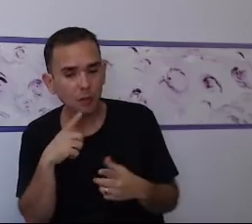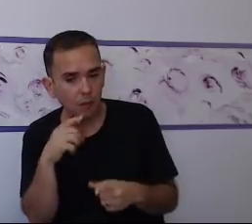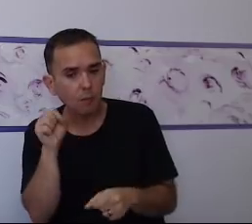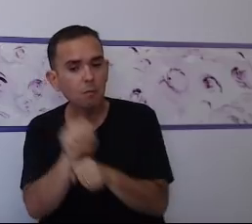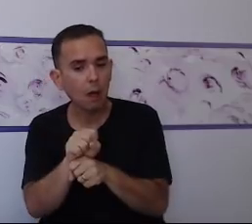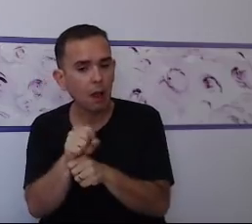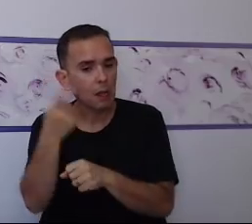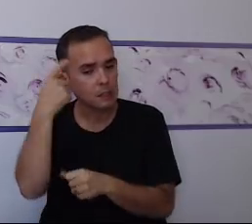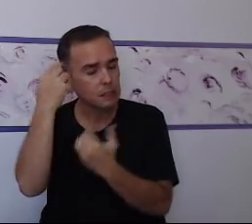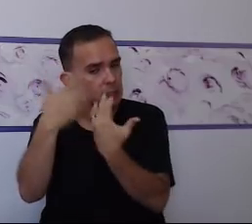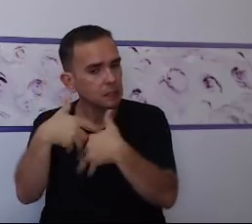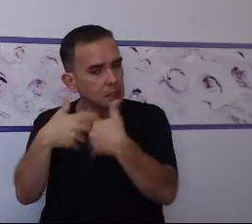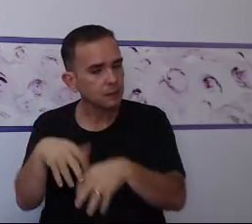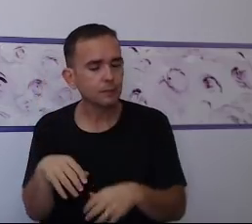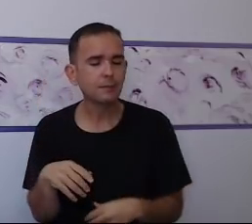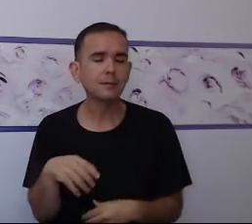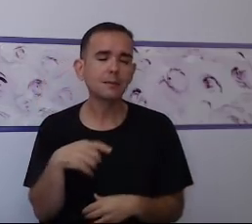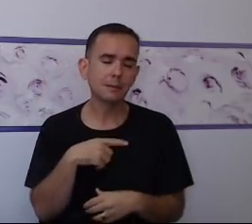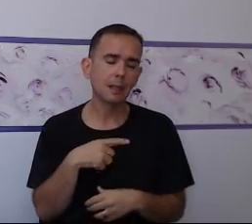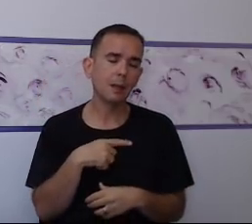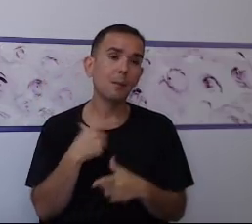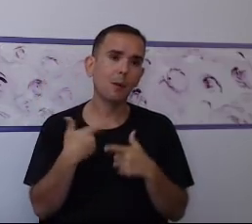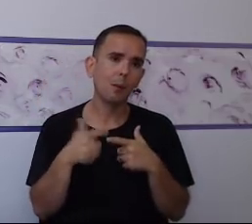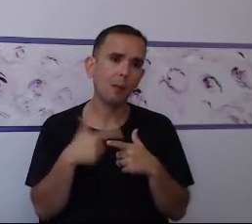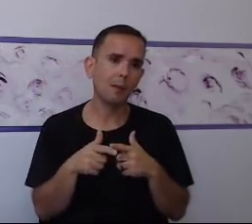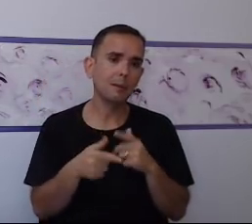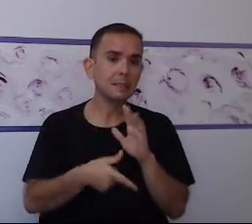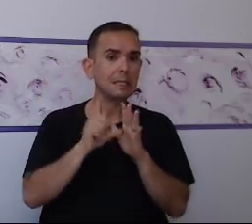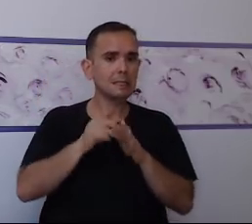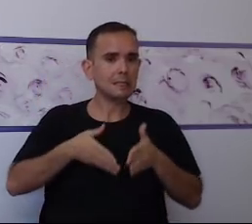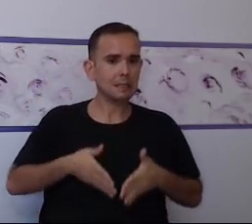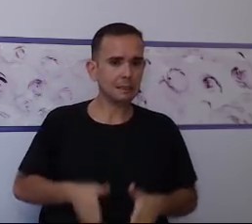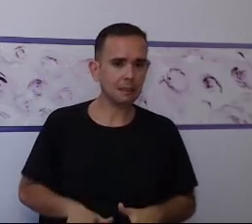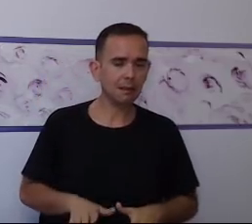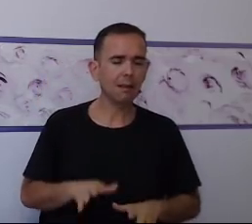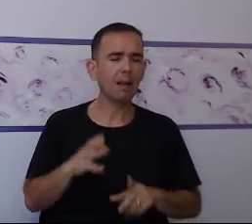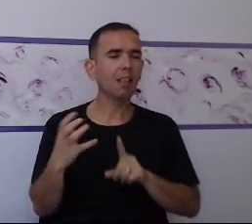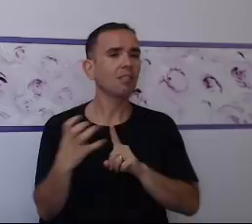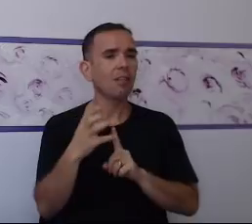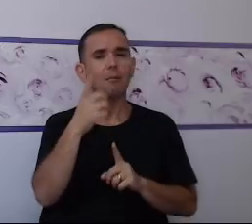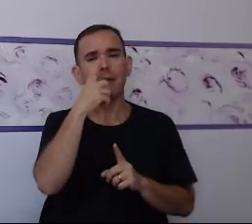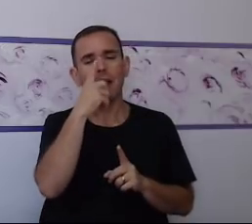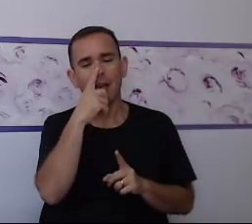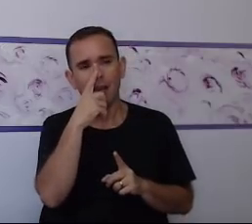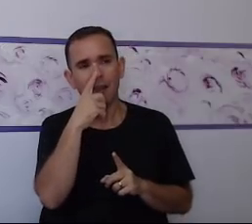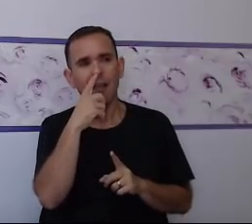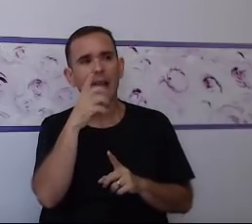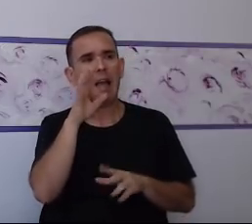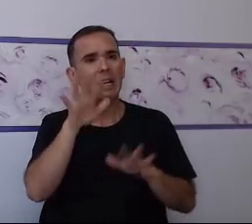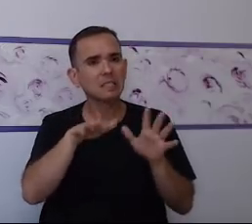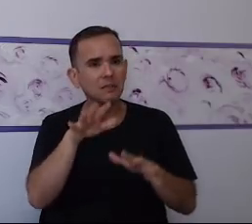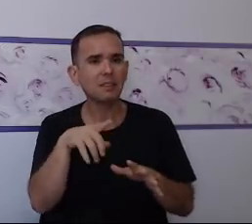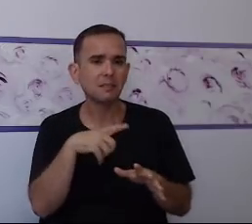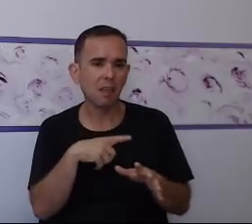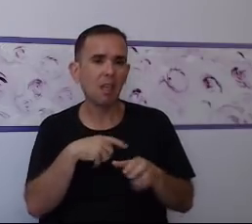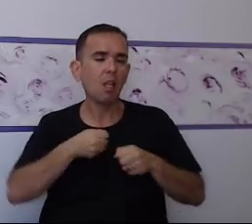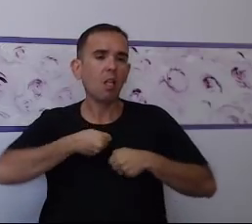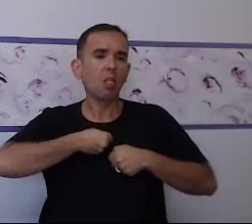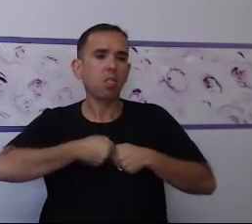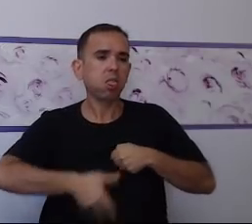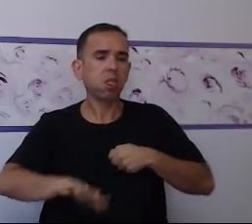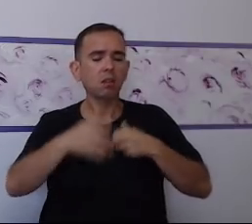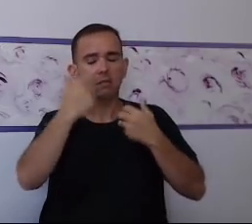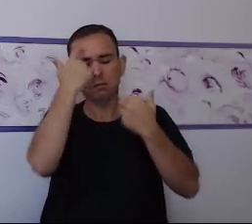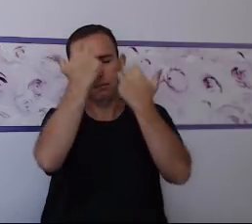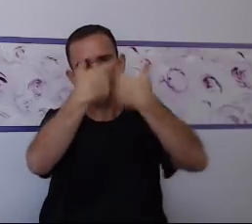cerebral. Então, tem causas pré-natais, infecções maternas, anóxia pré-natal, hemorragia